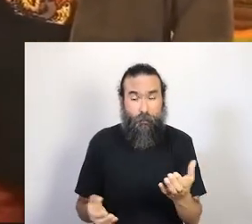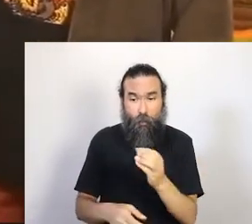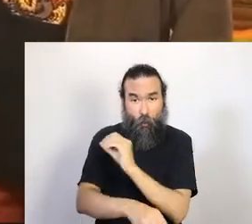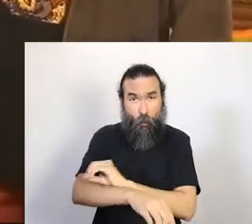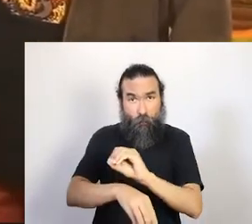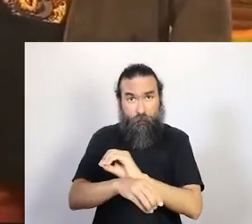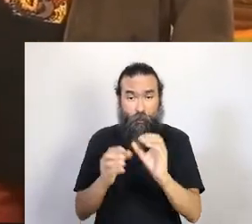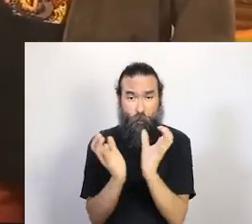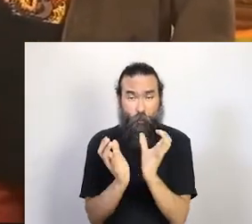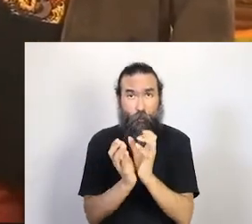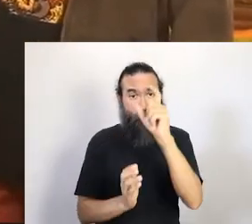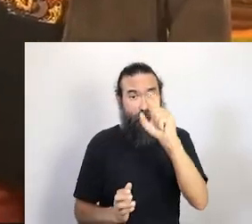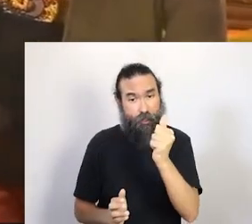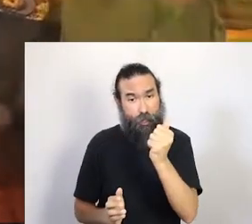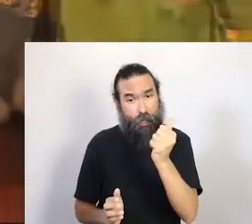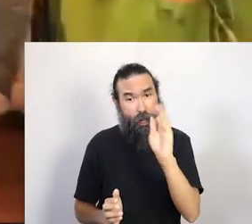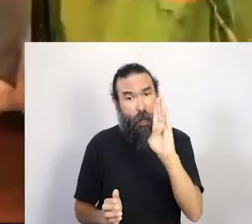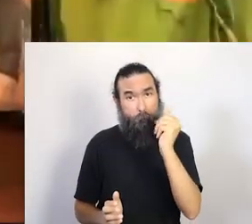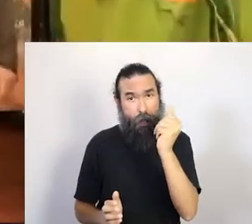das Iabás, e vai ser às